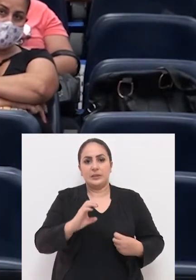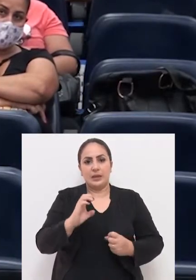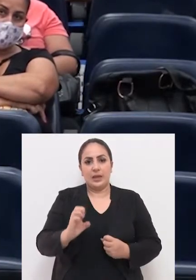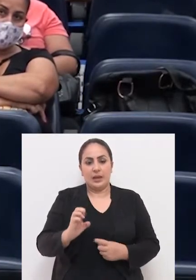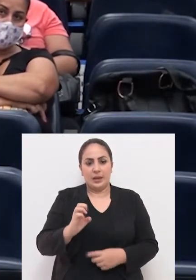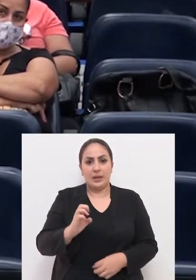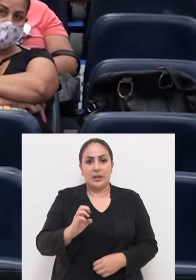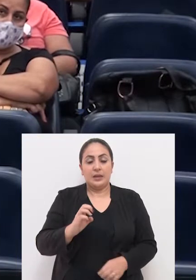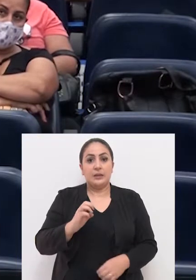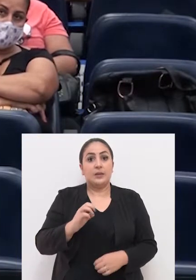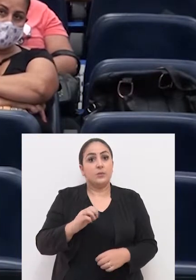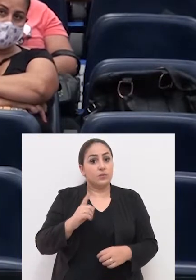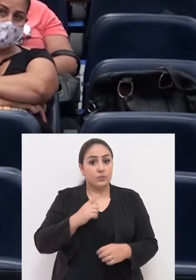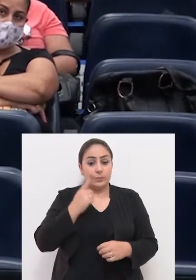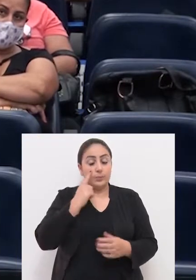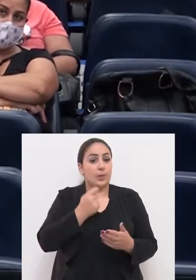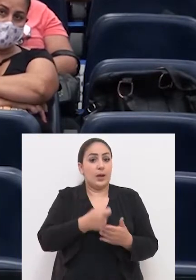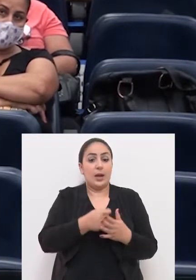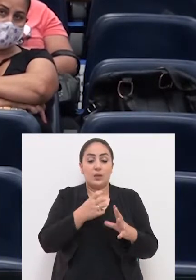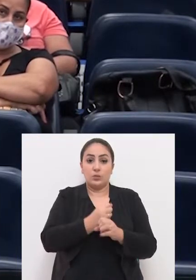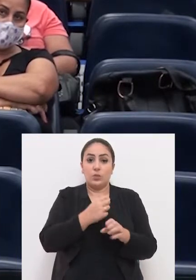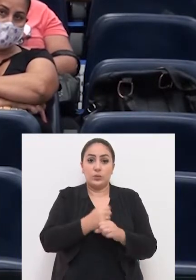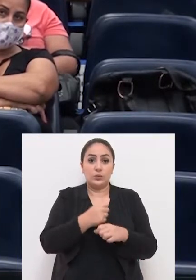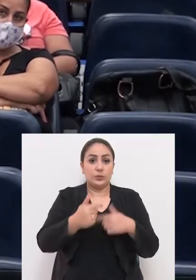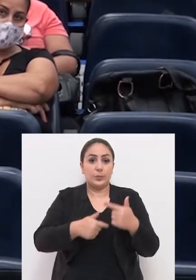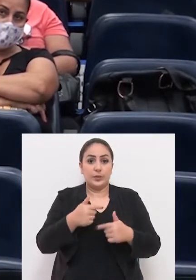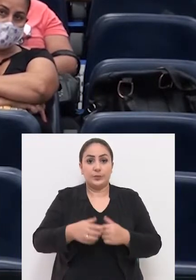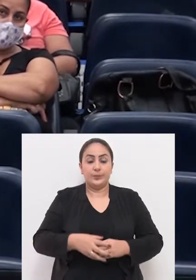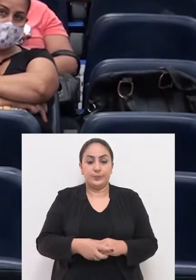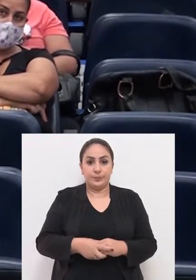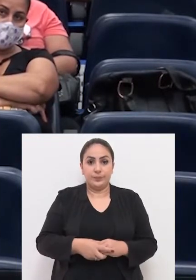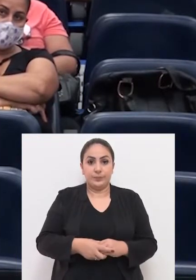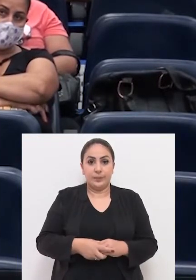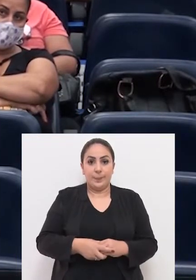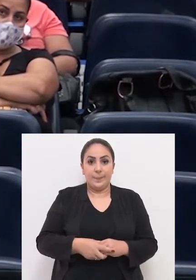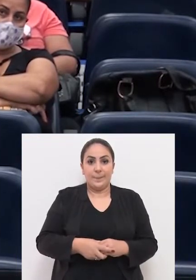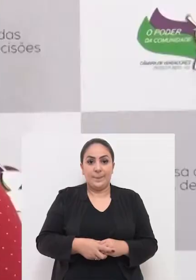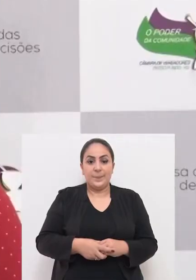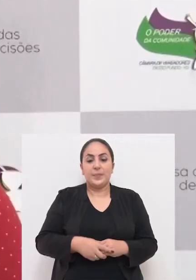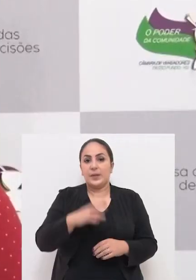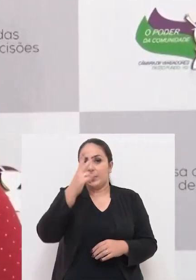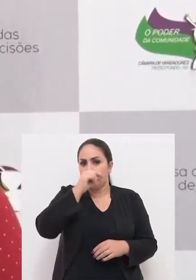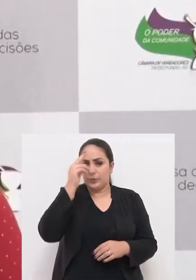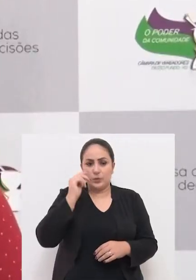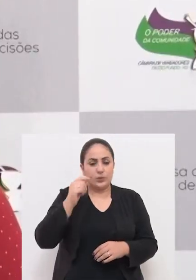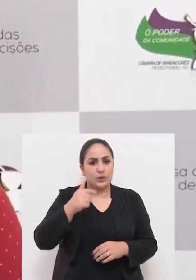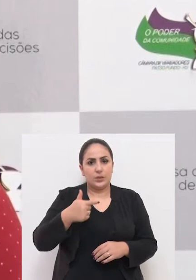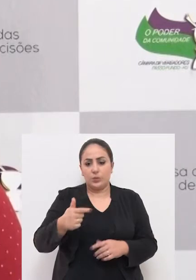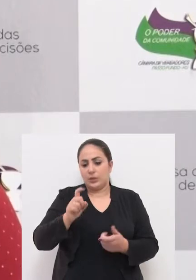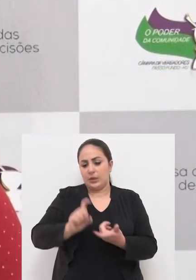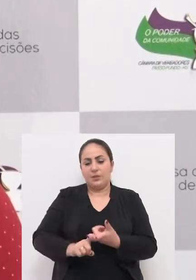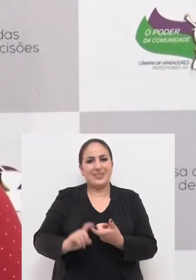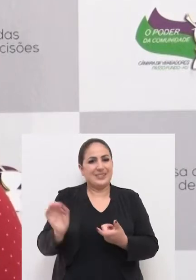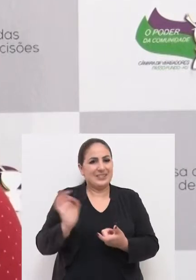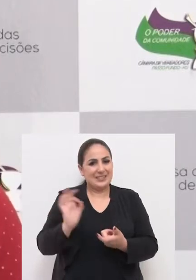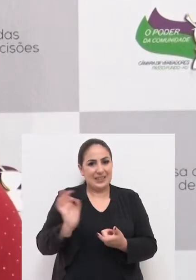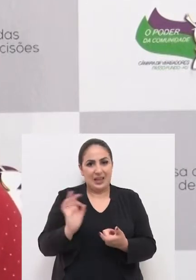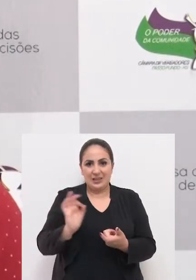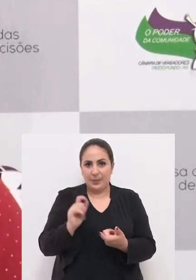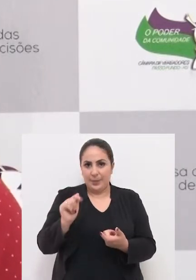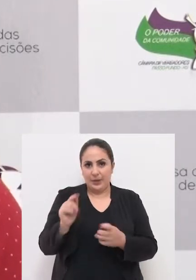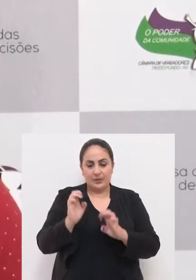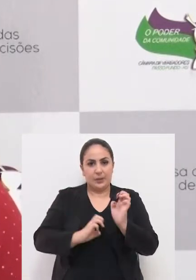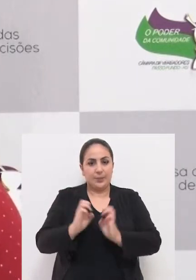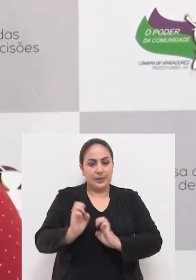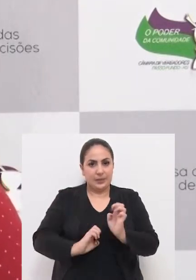CCS Serviços Terceirizados honrar a dívida com os trabalhadores. A prefeitura não ficou devendo